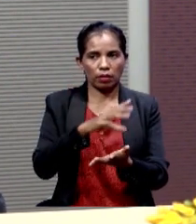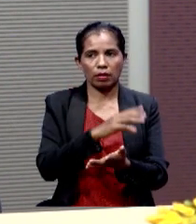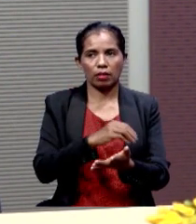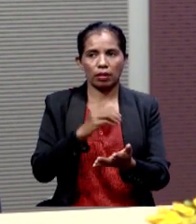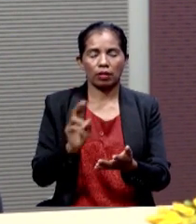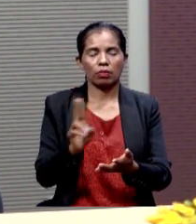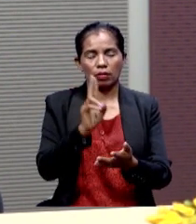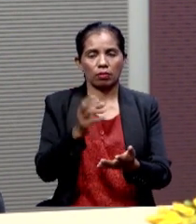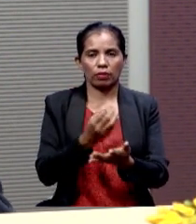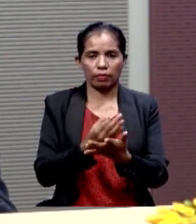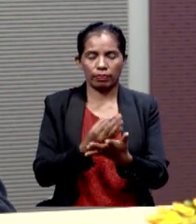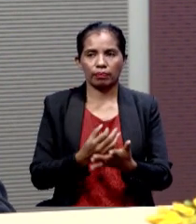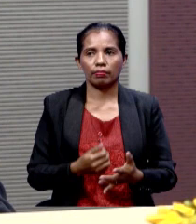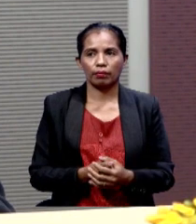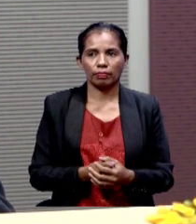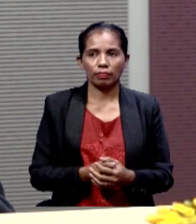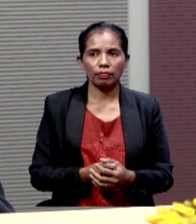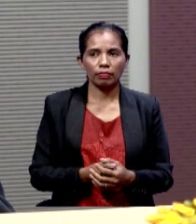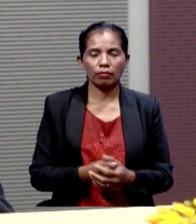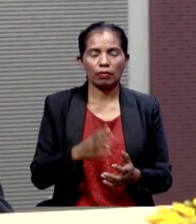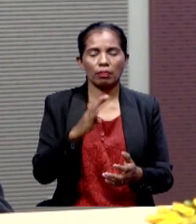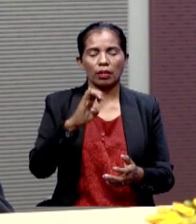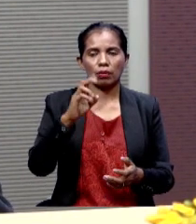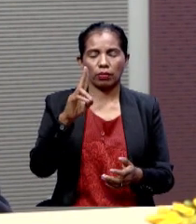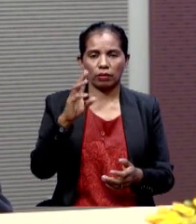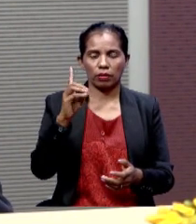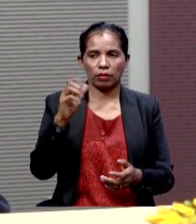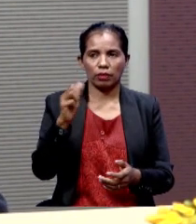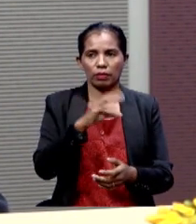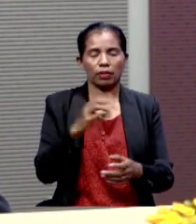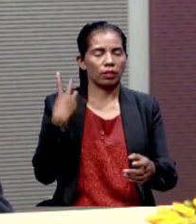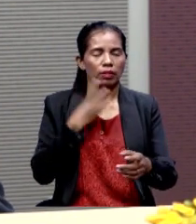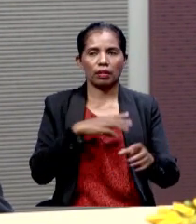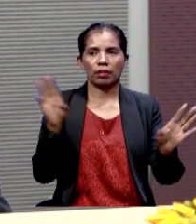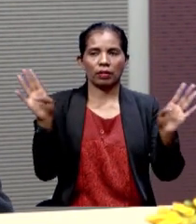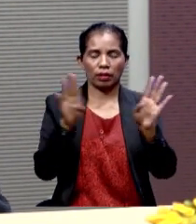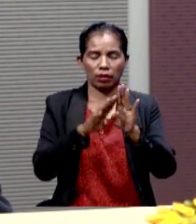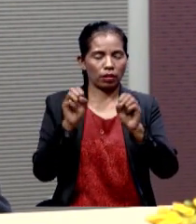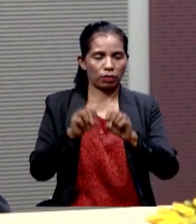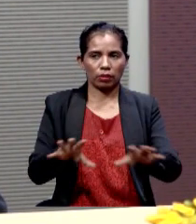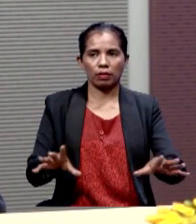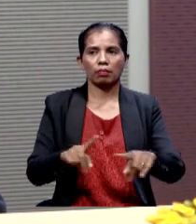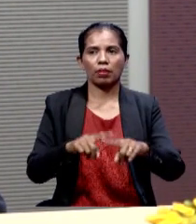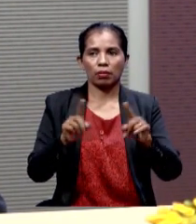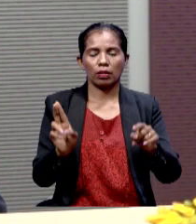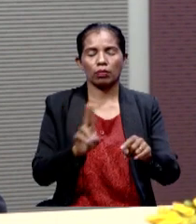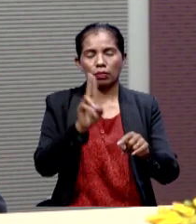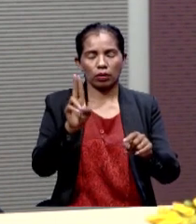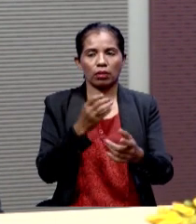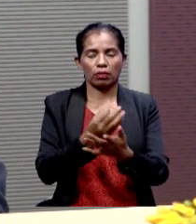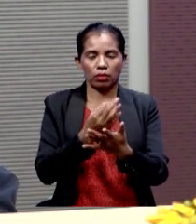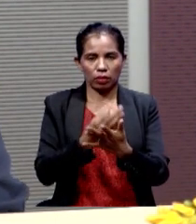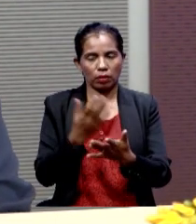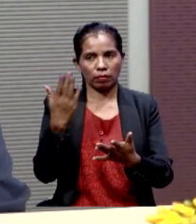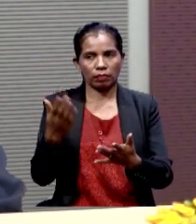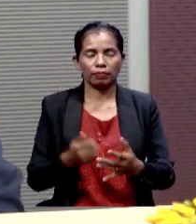geremos receitas. Então, para onde no campo de mar, né? Ita la taka de, ita la abandona de, mas veja se geretan ou san balon ou cinema.